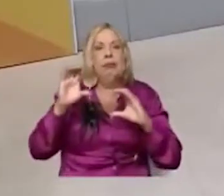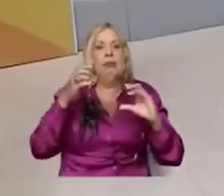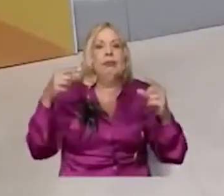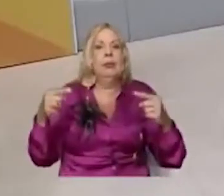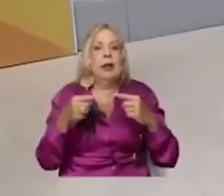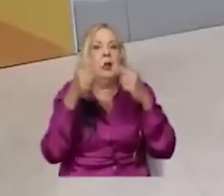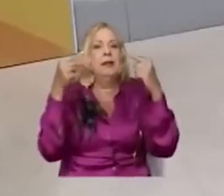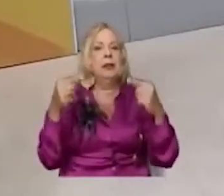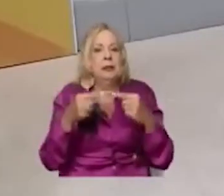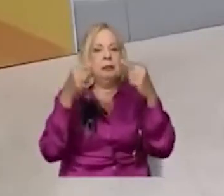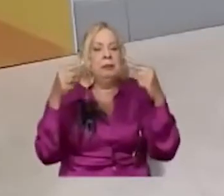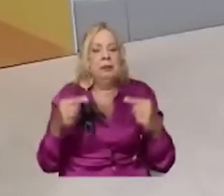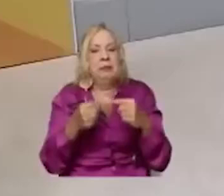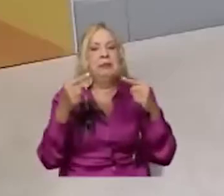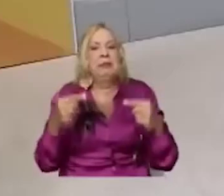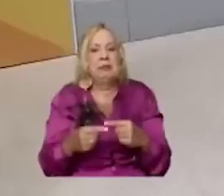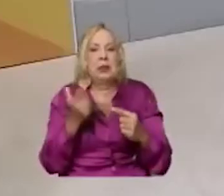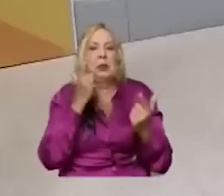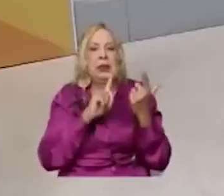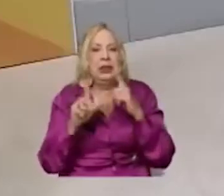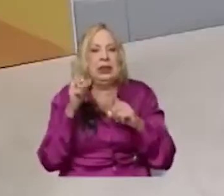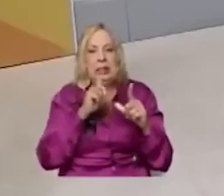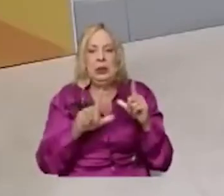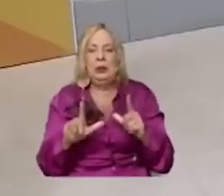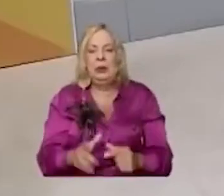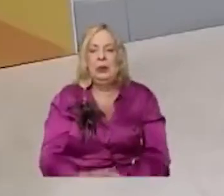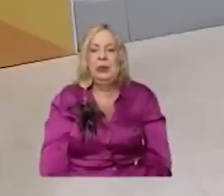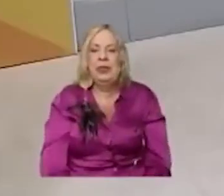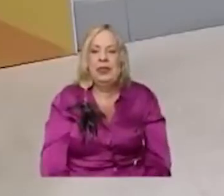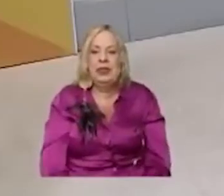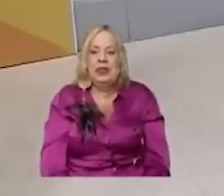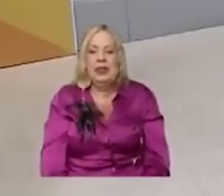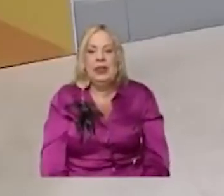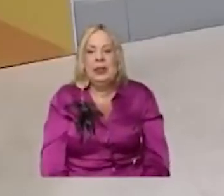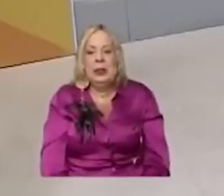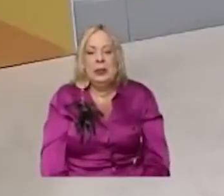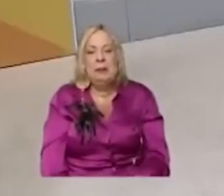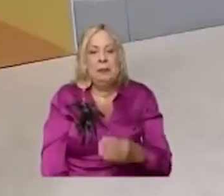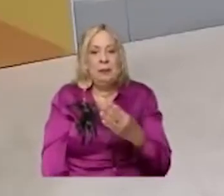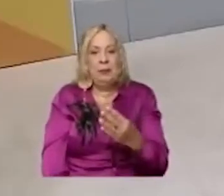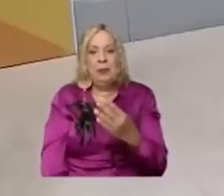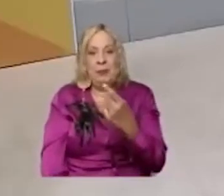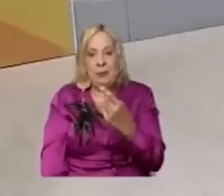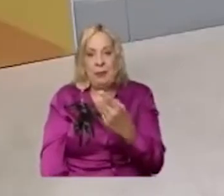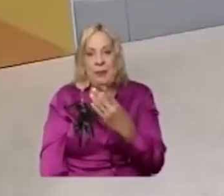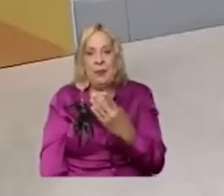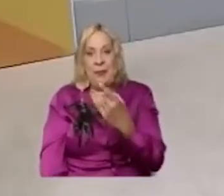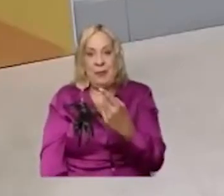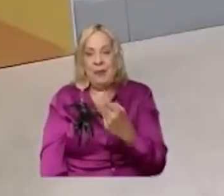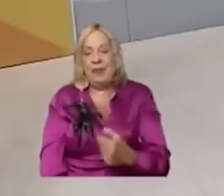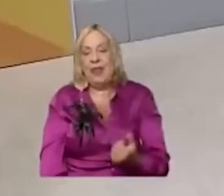mil começou, hein? 41, marque aí, 41. Sobe a bolinha de